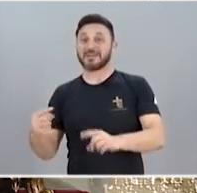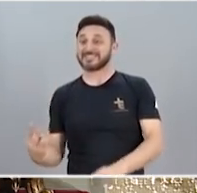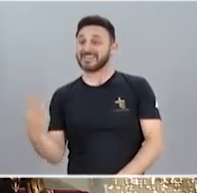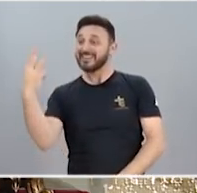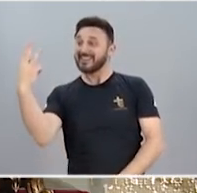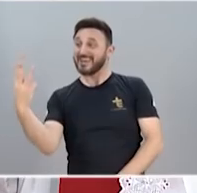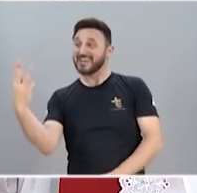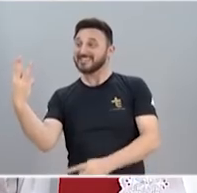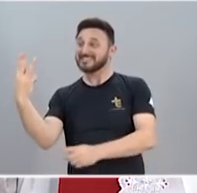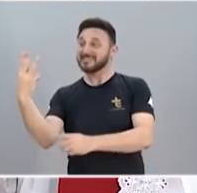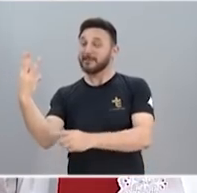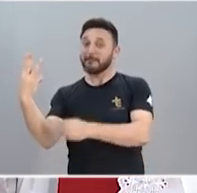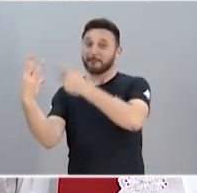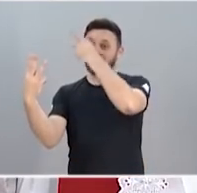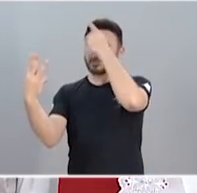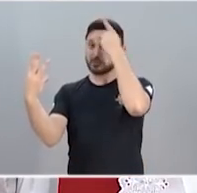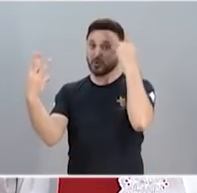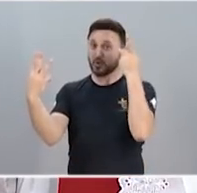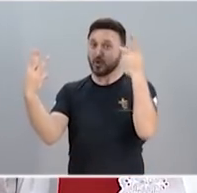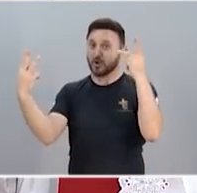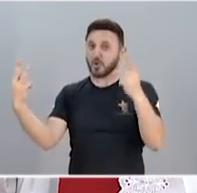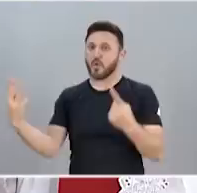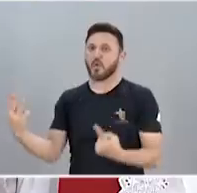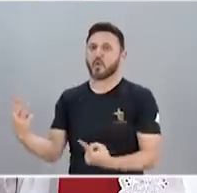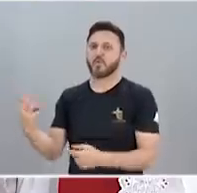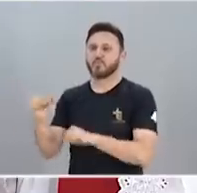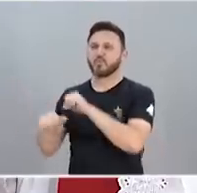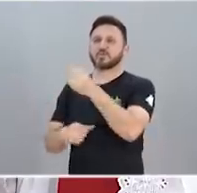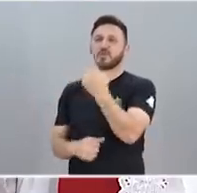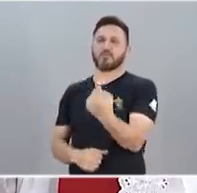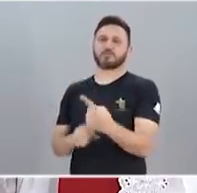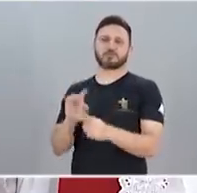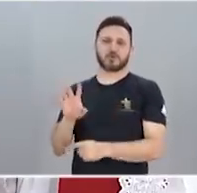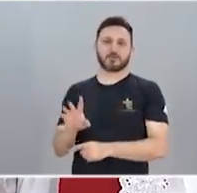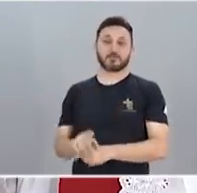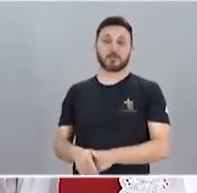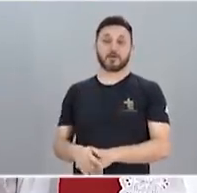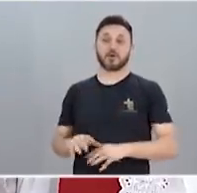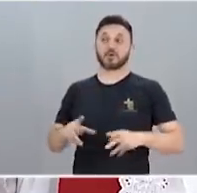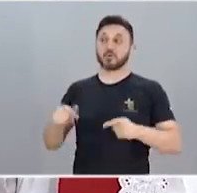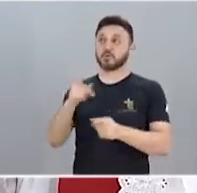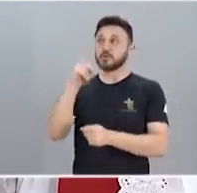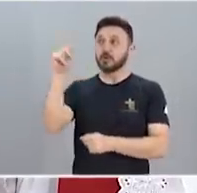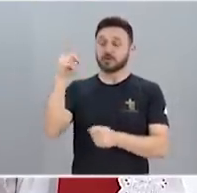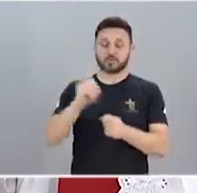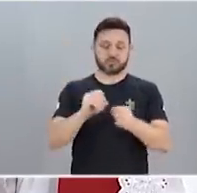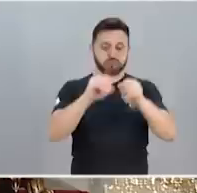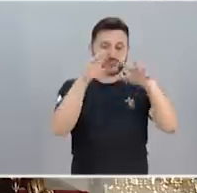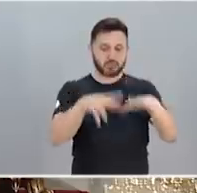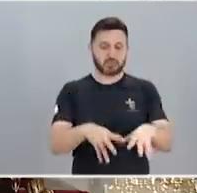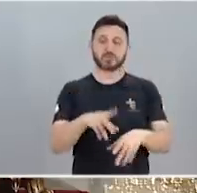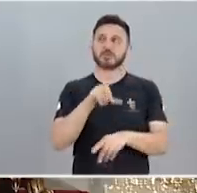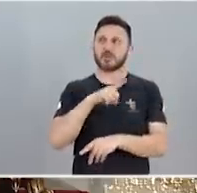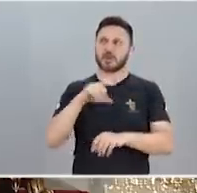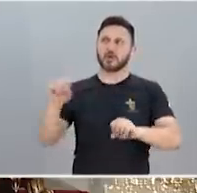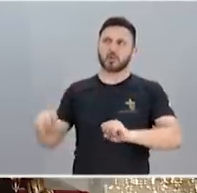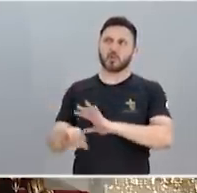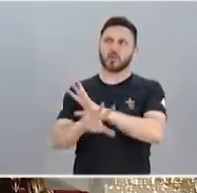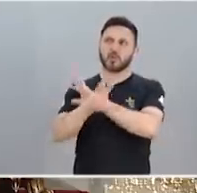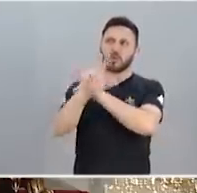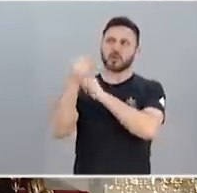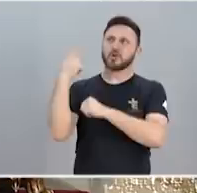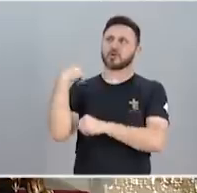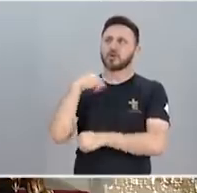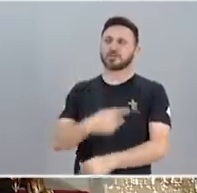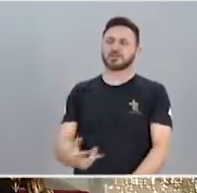num só Deus. Tudo que revelastes e nós cremos a respeito da vossa glória, atribuímos igualmente,